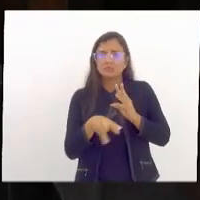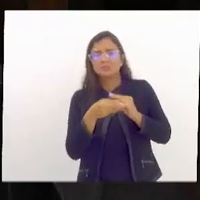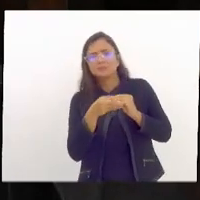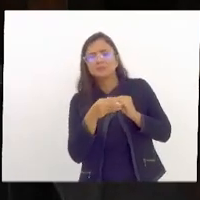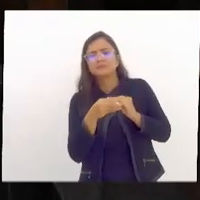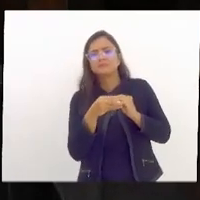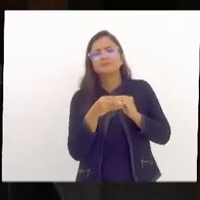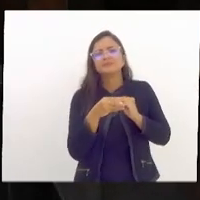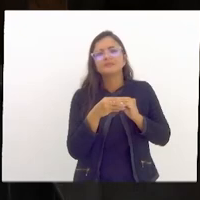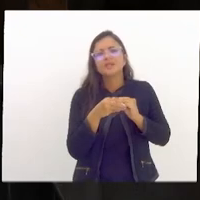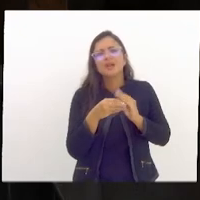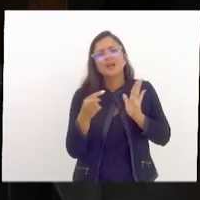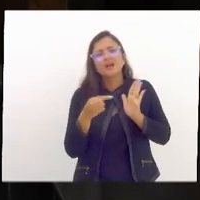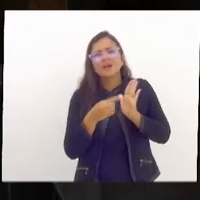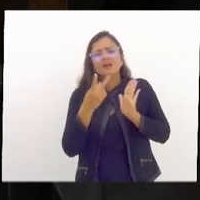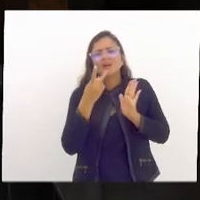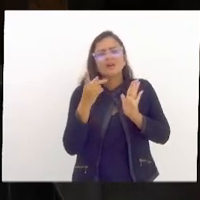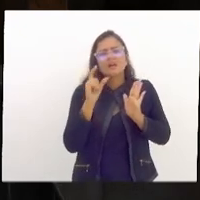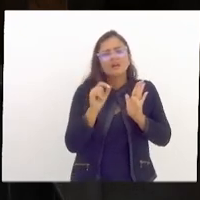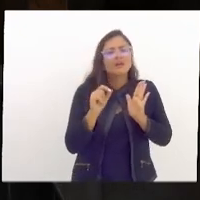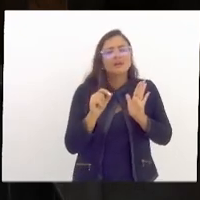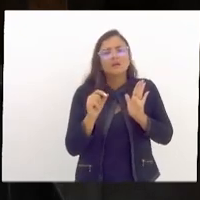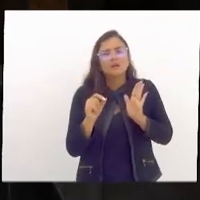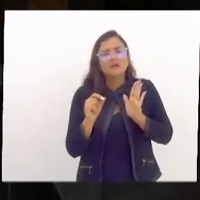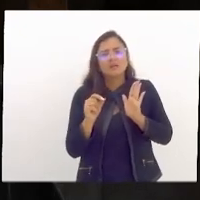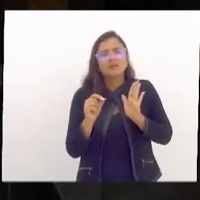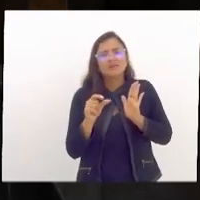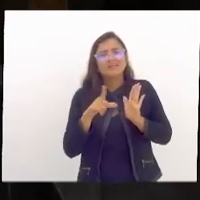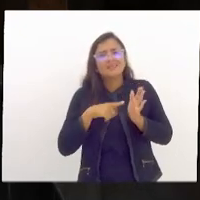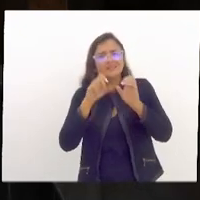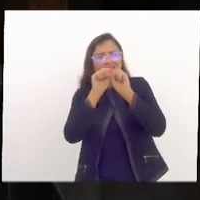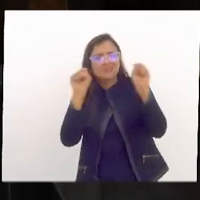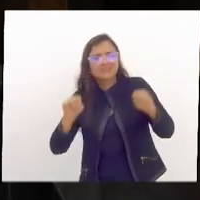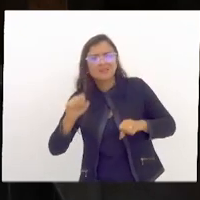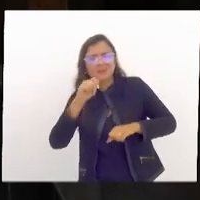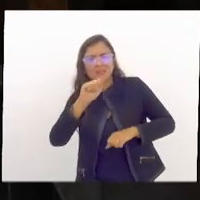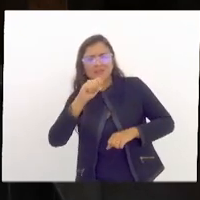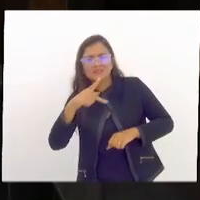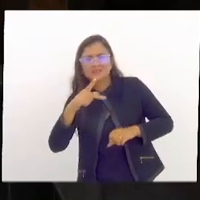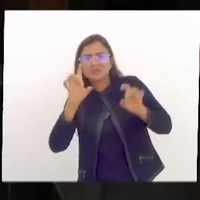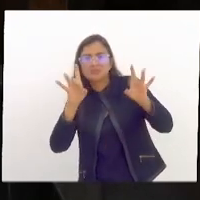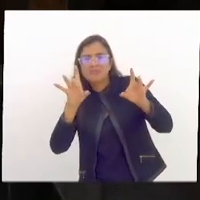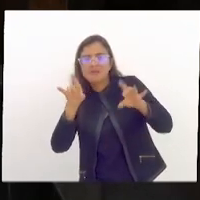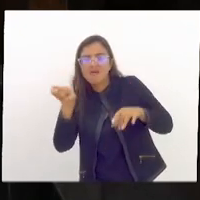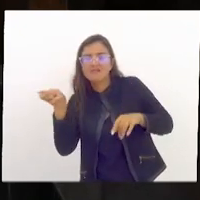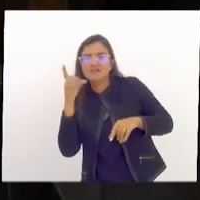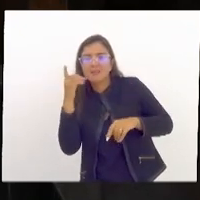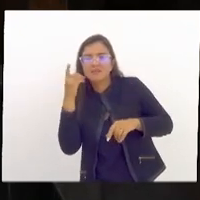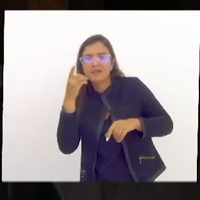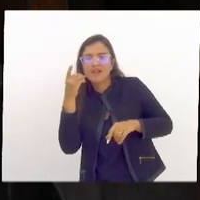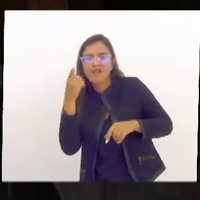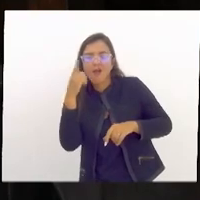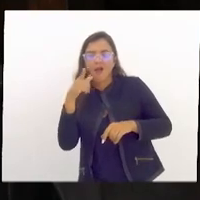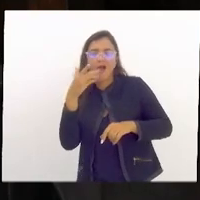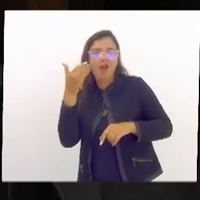complementar que estabelece um sistema de aposentadoria especial para os deputados.